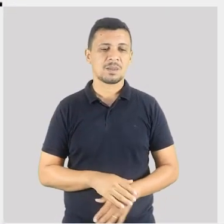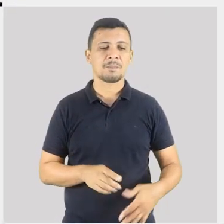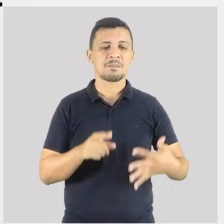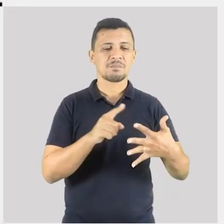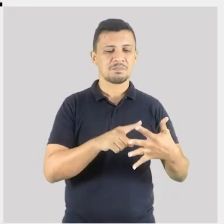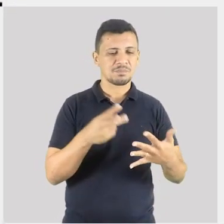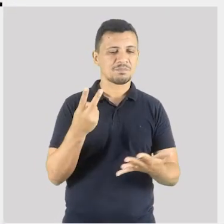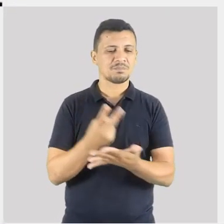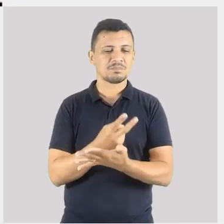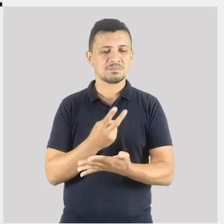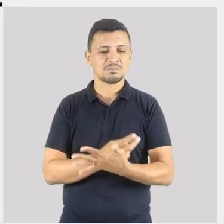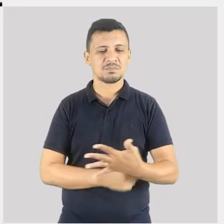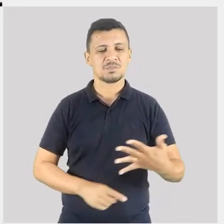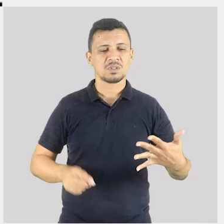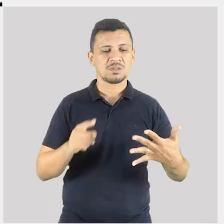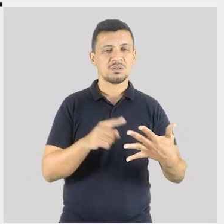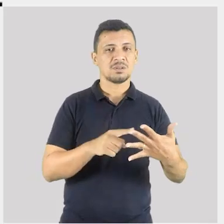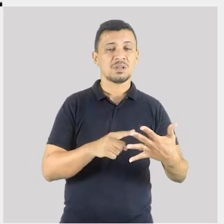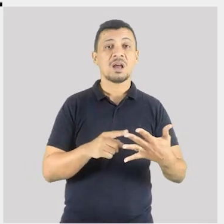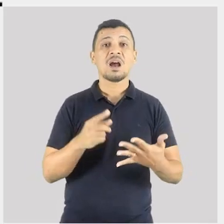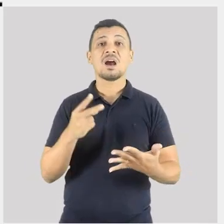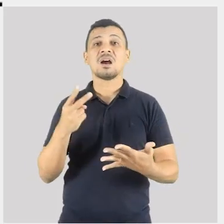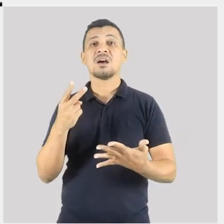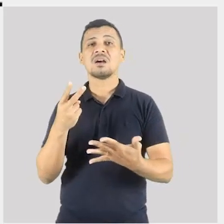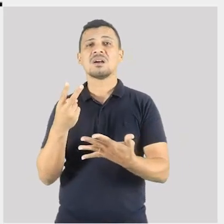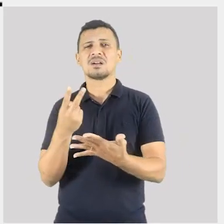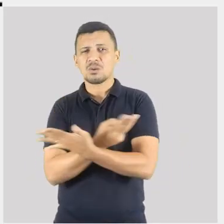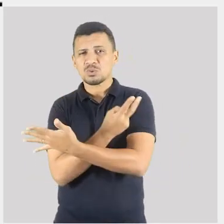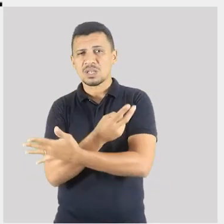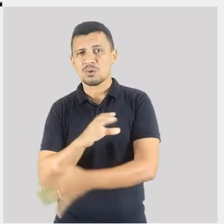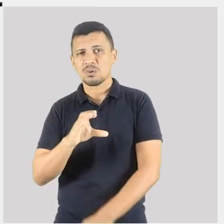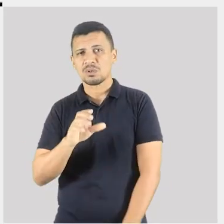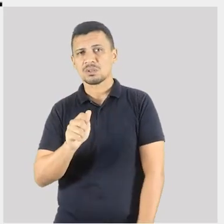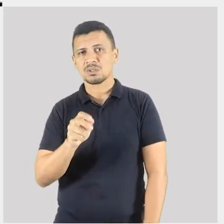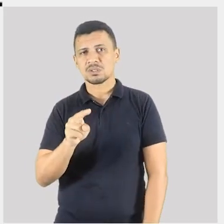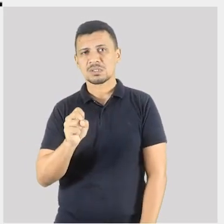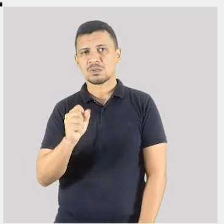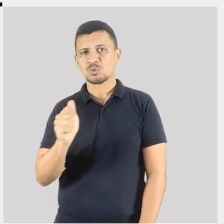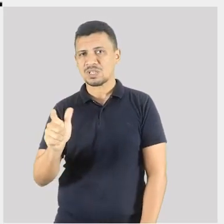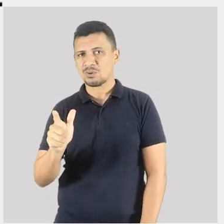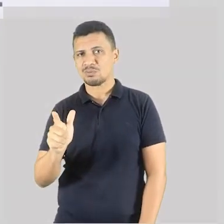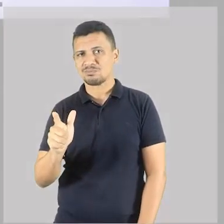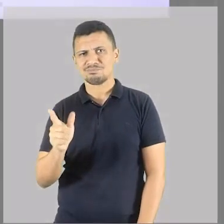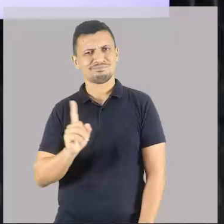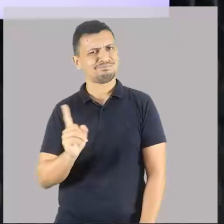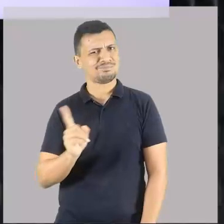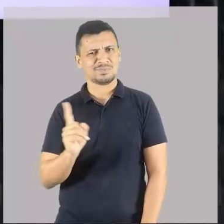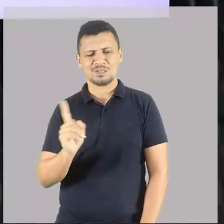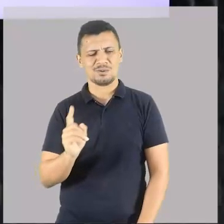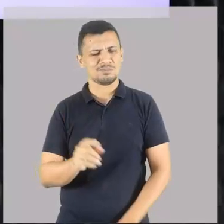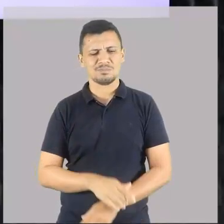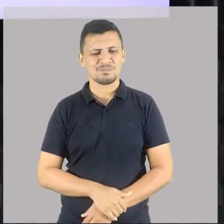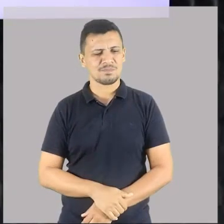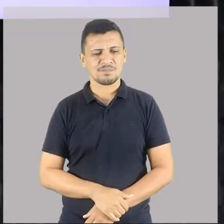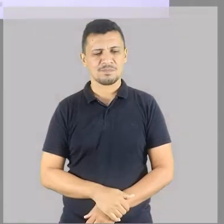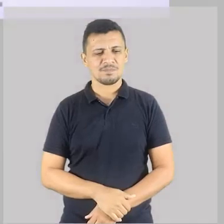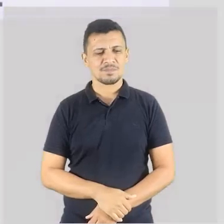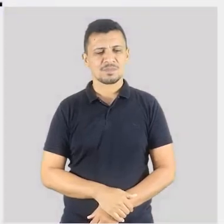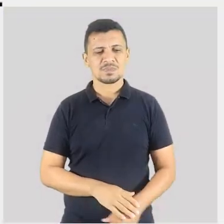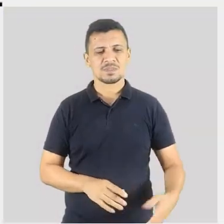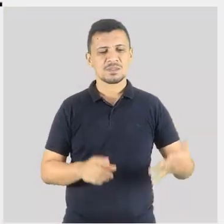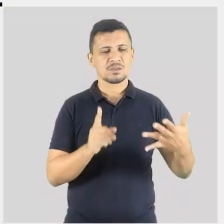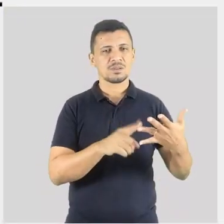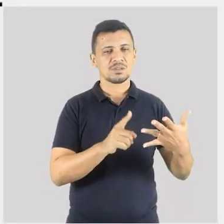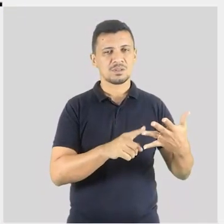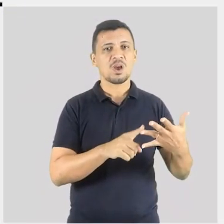B também. A letra C, causal? Não. A causal é a última que nós classificamos como causal, certo? A